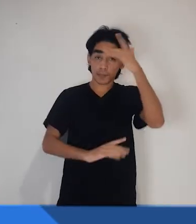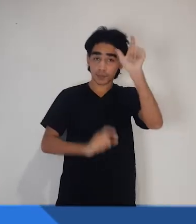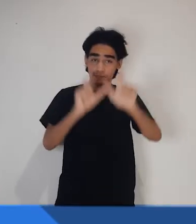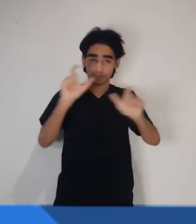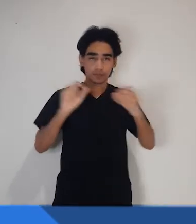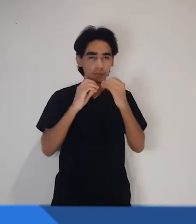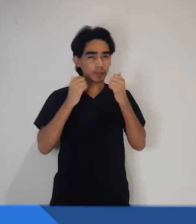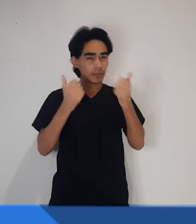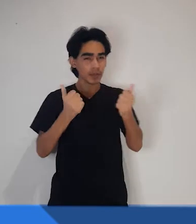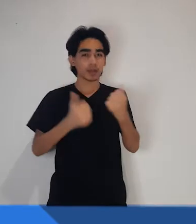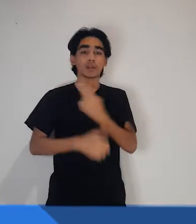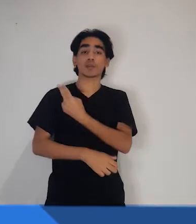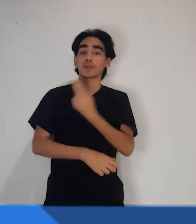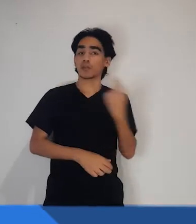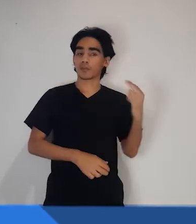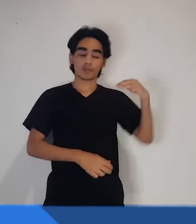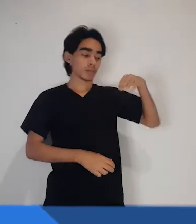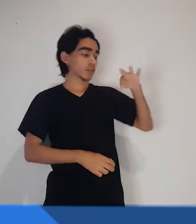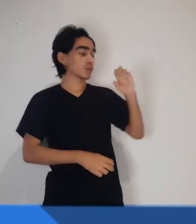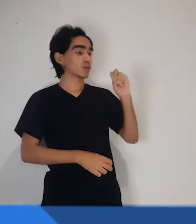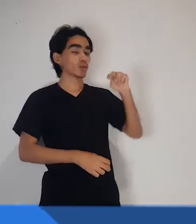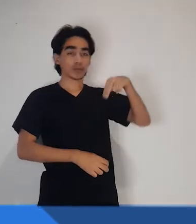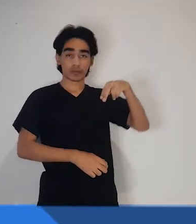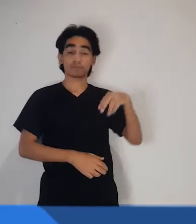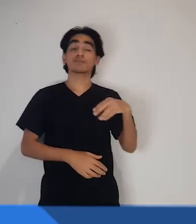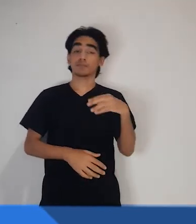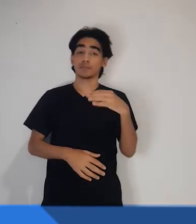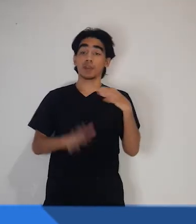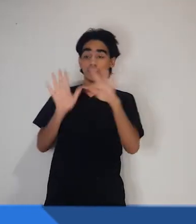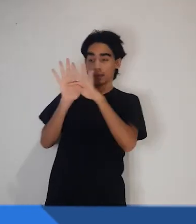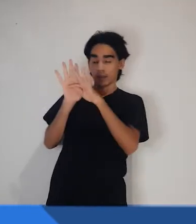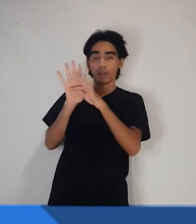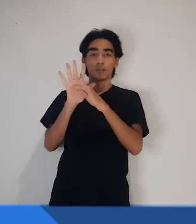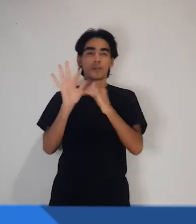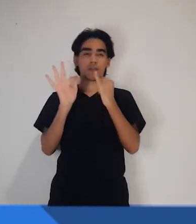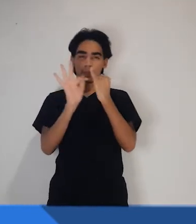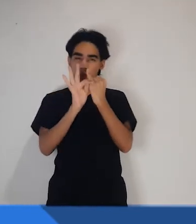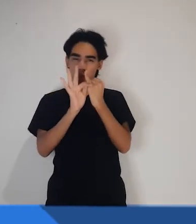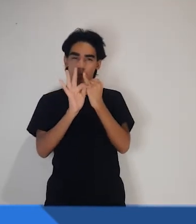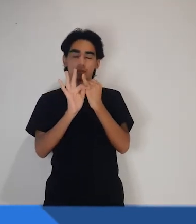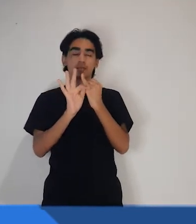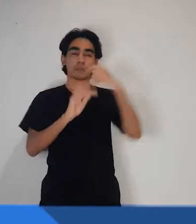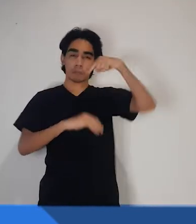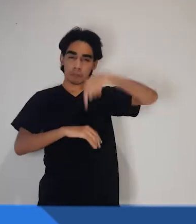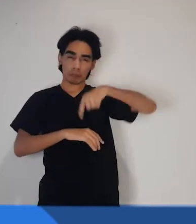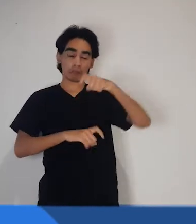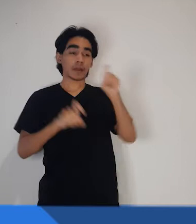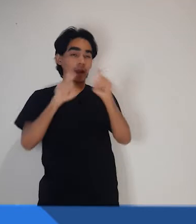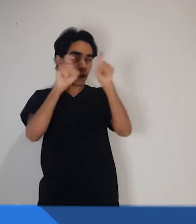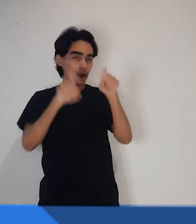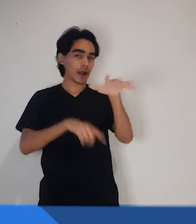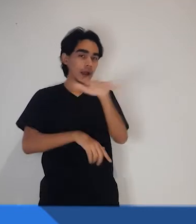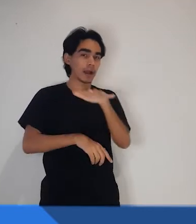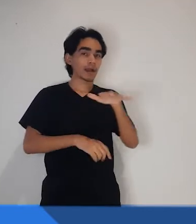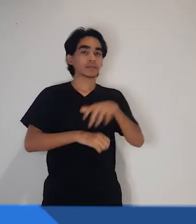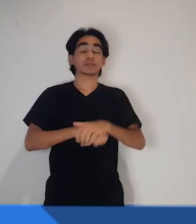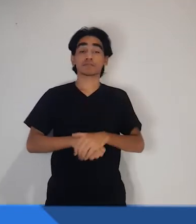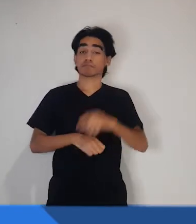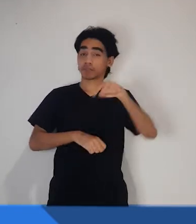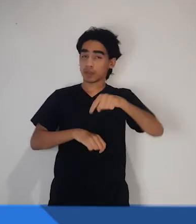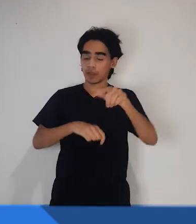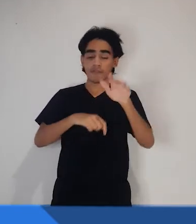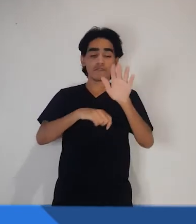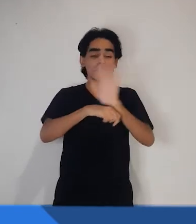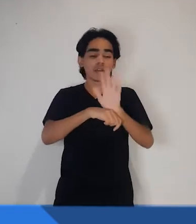Olá pessoal, tudo bem? Eu sou Milton, sou técnico em informática no Instituto Federal de Goiás e nesse vídeo a gente vai continuar a